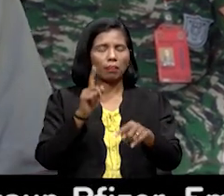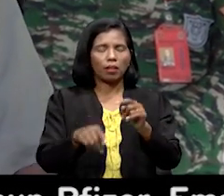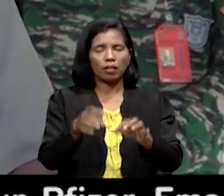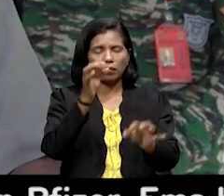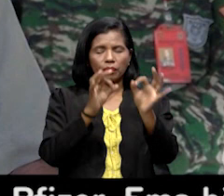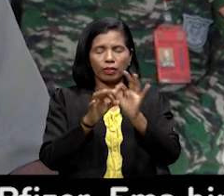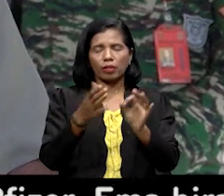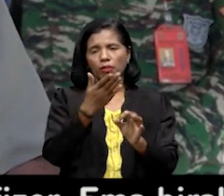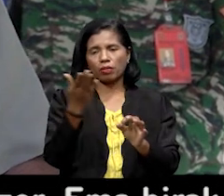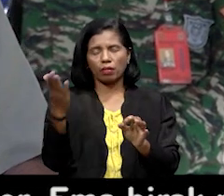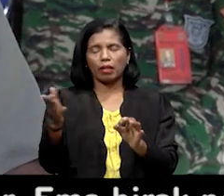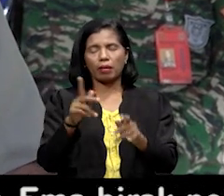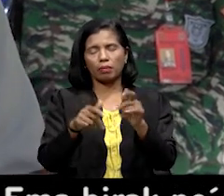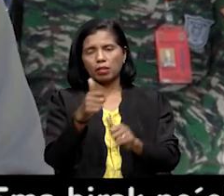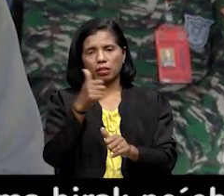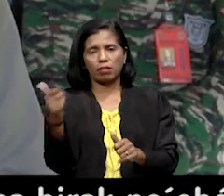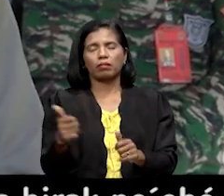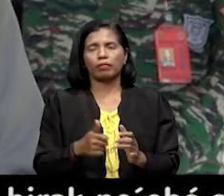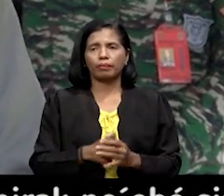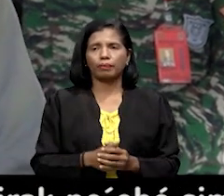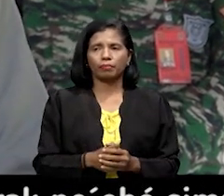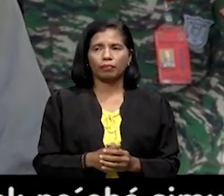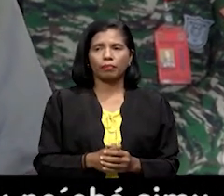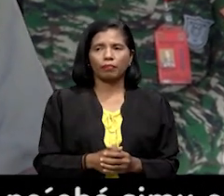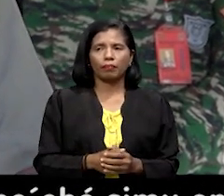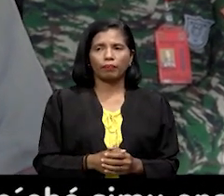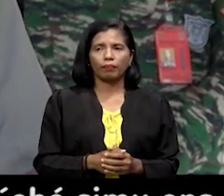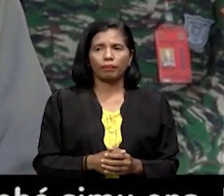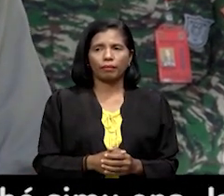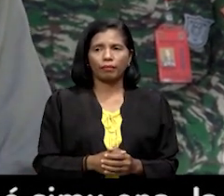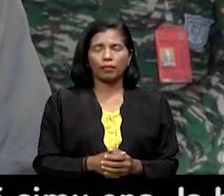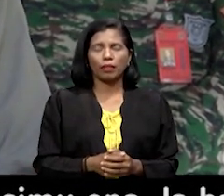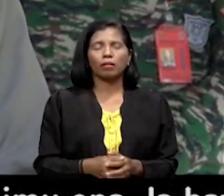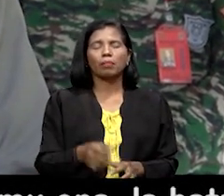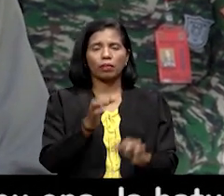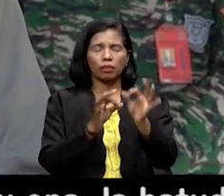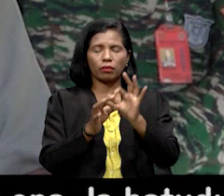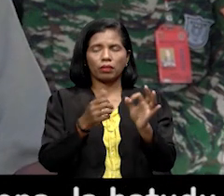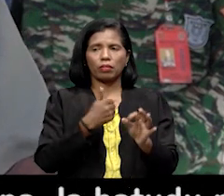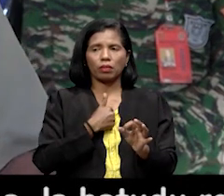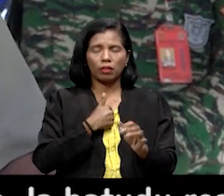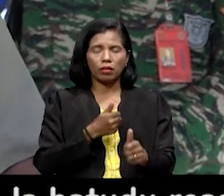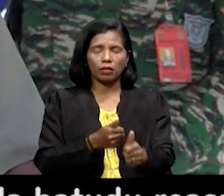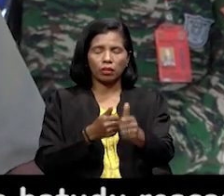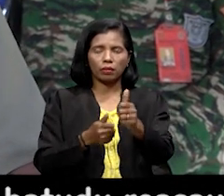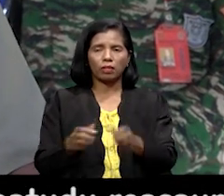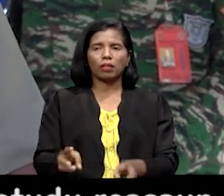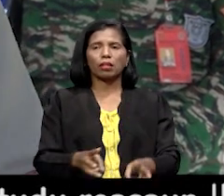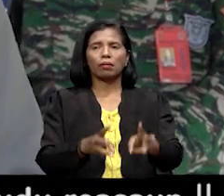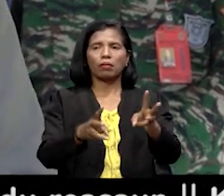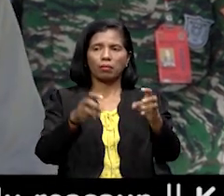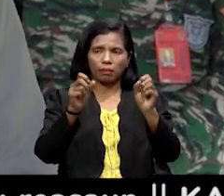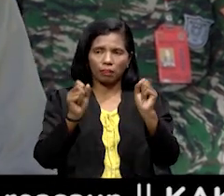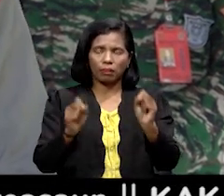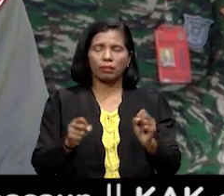eu confio em Emacelo, em mim, o la laco. Confio em mim, aí. Tu ir dalam com la bele, lore aí tonga.